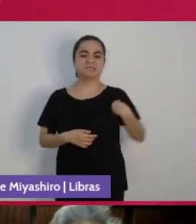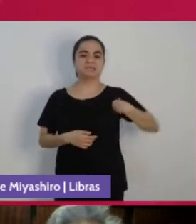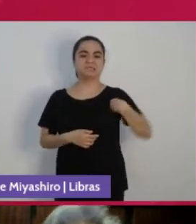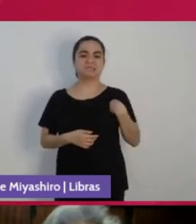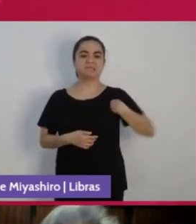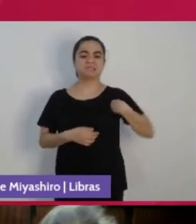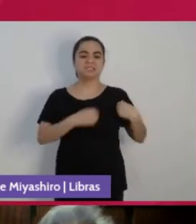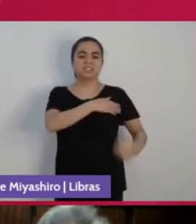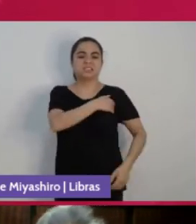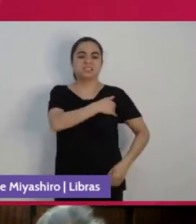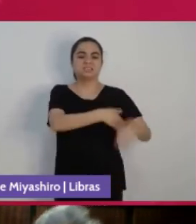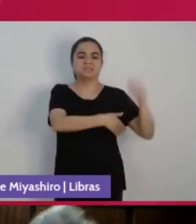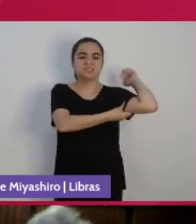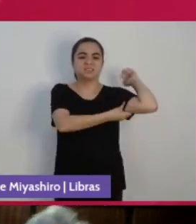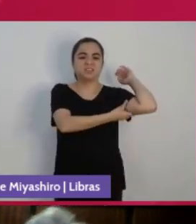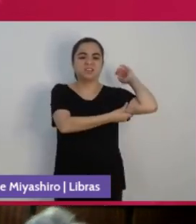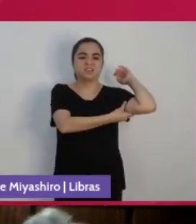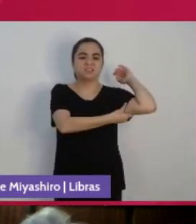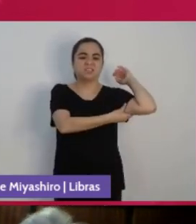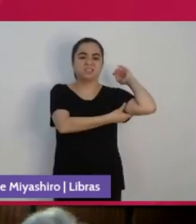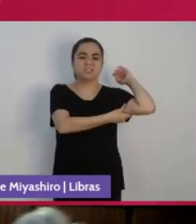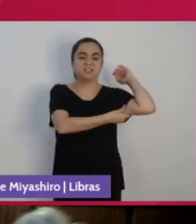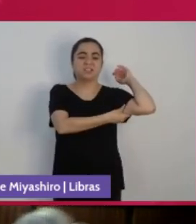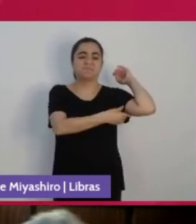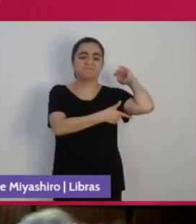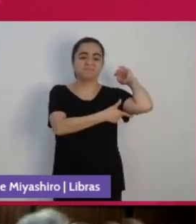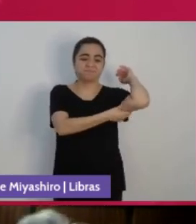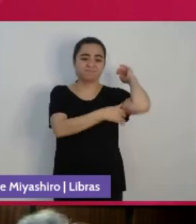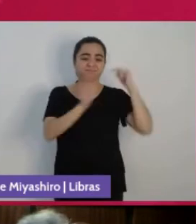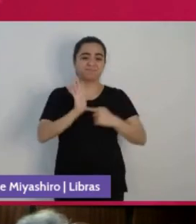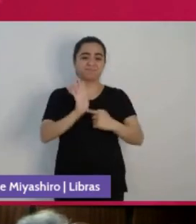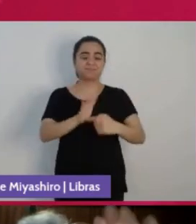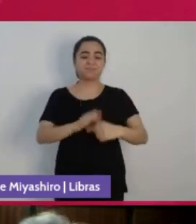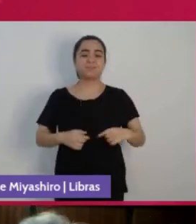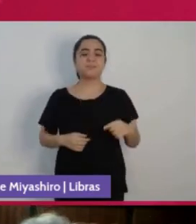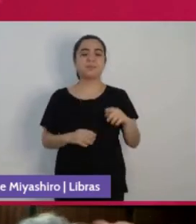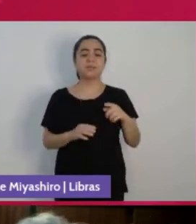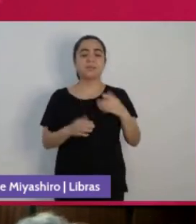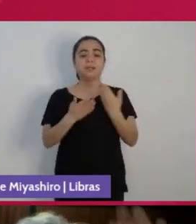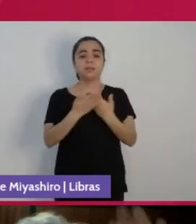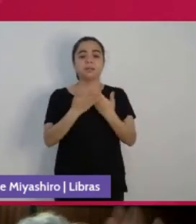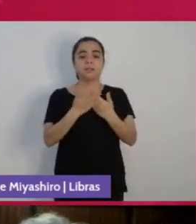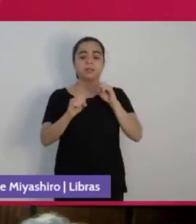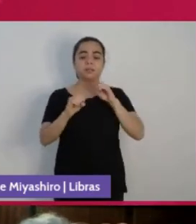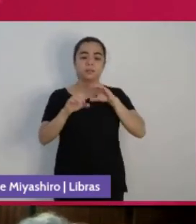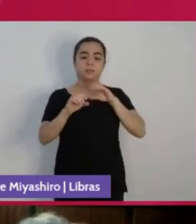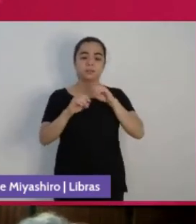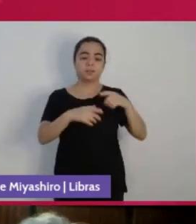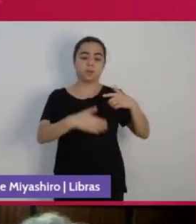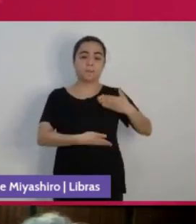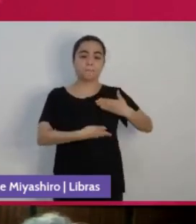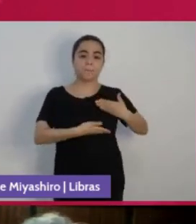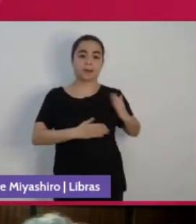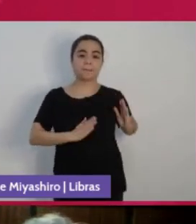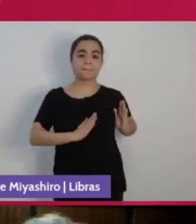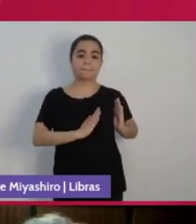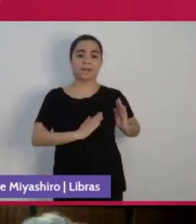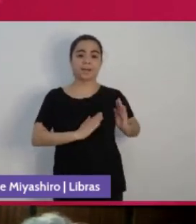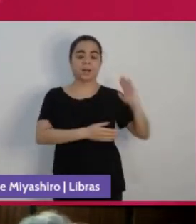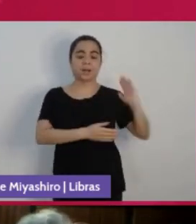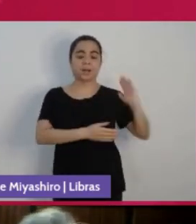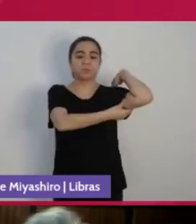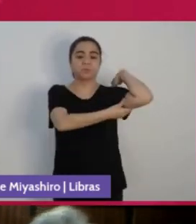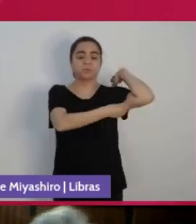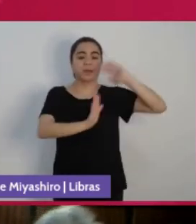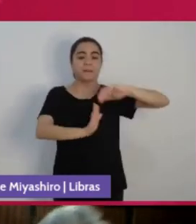do tchau. Eu tenho uma aula de posicionamento que eu ensino a tirar a gordurinha do tchau, né?